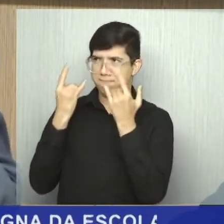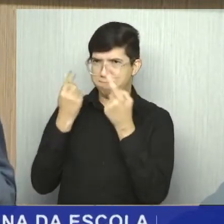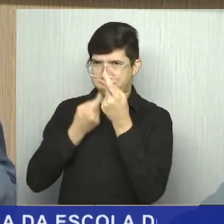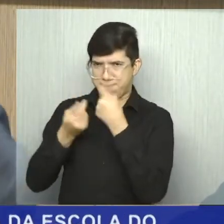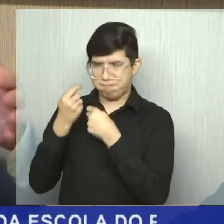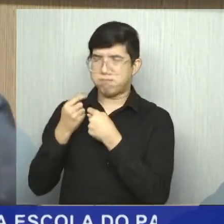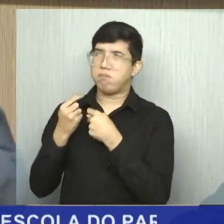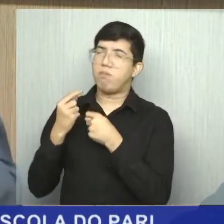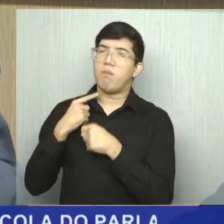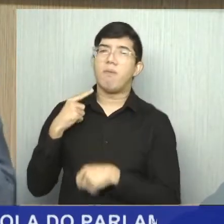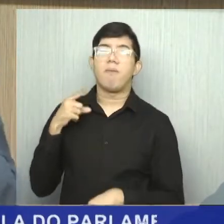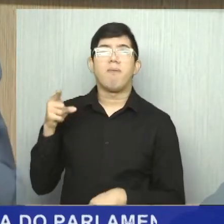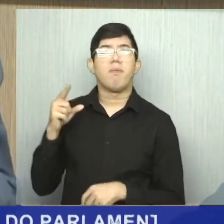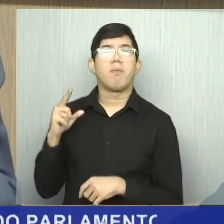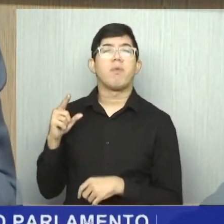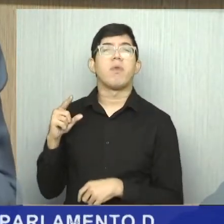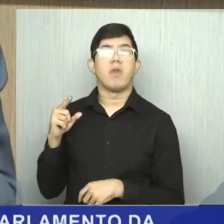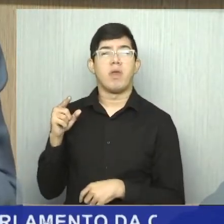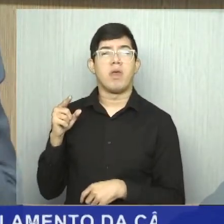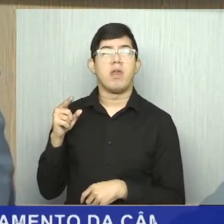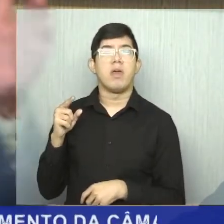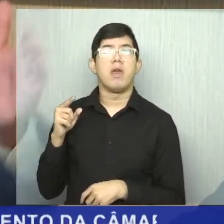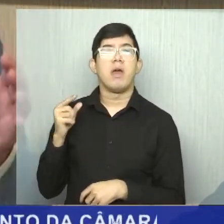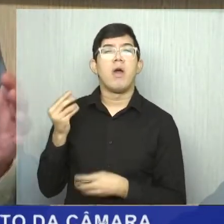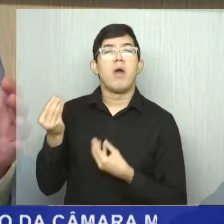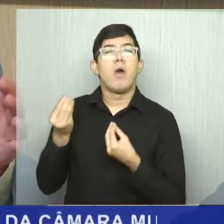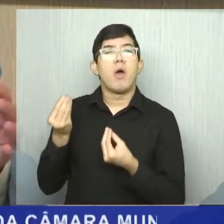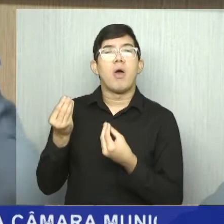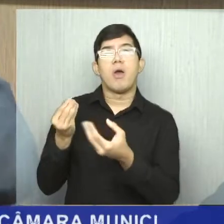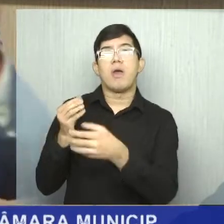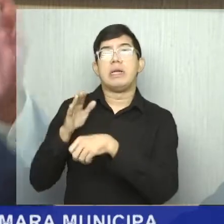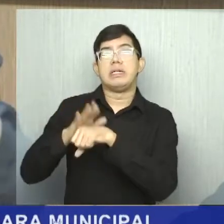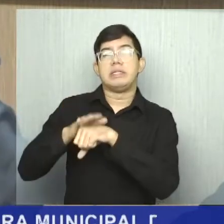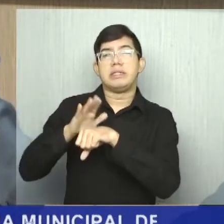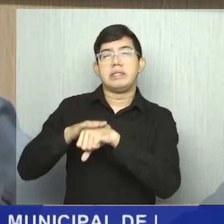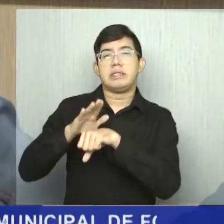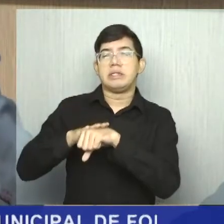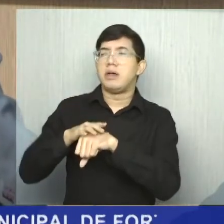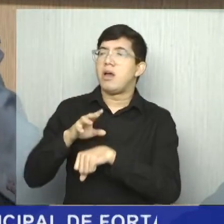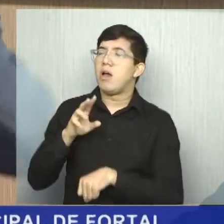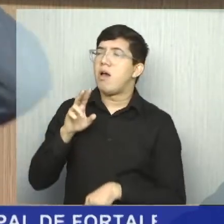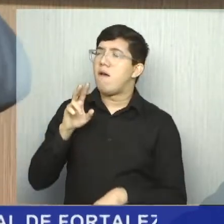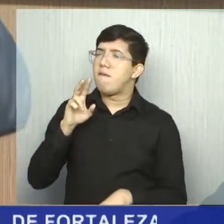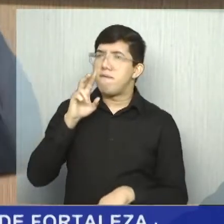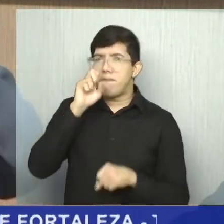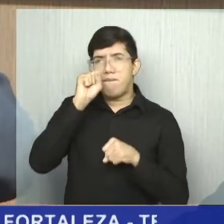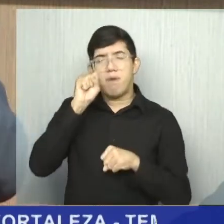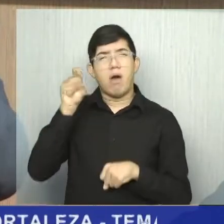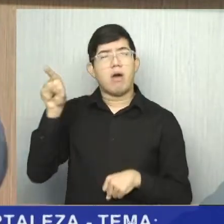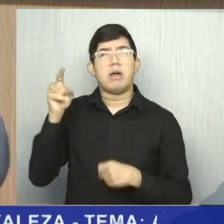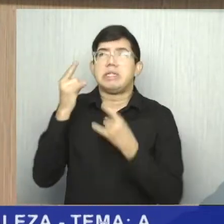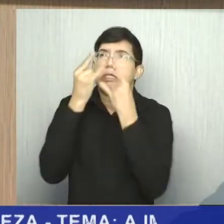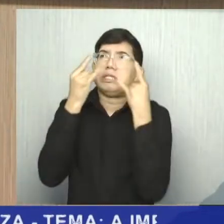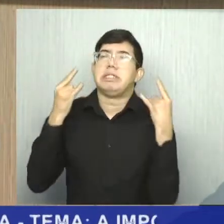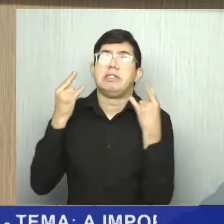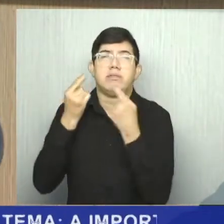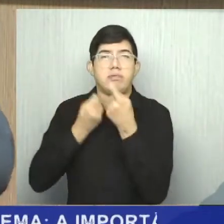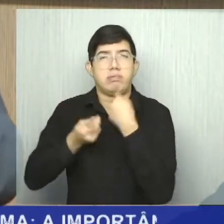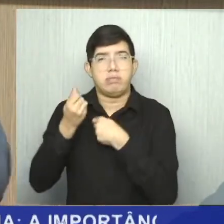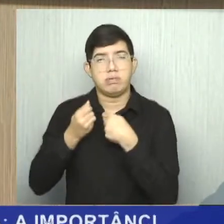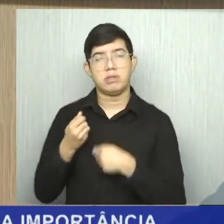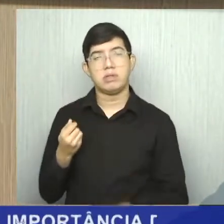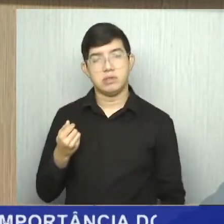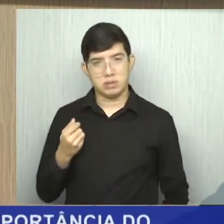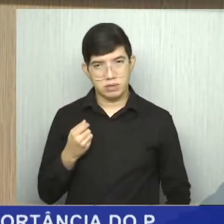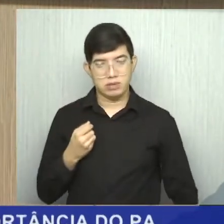mundo econômico, financeiro, como selvagens capitalistas. E isso causou uma confusão, não é